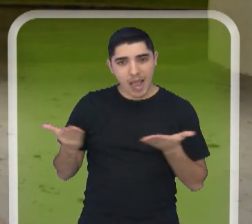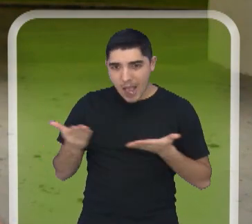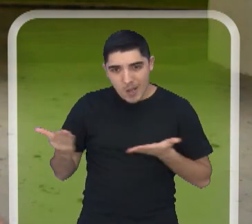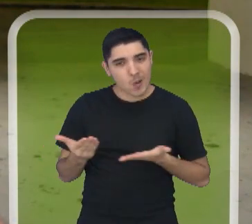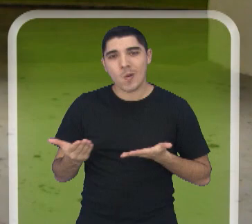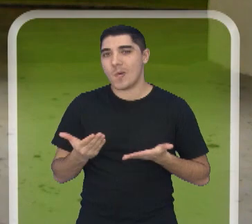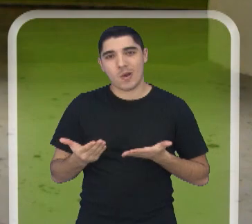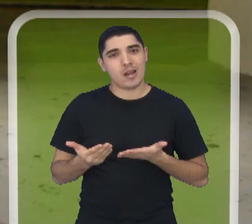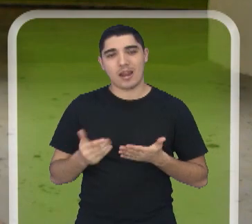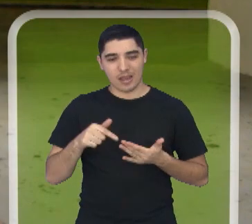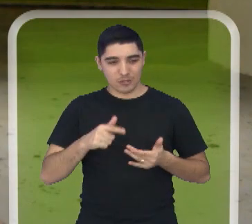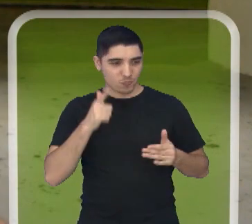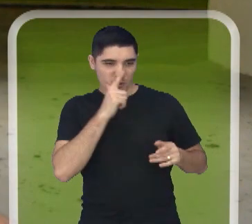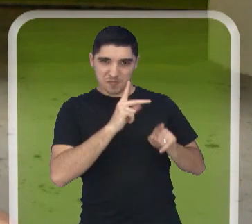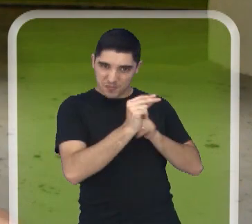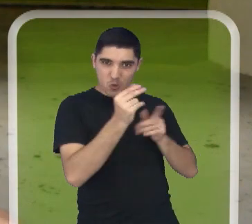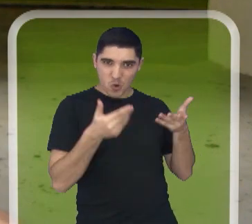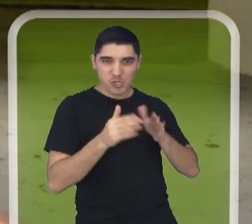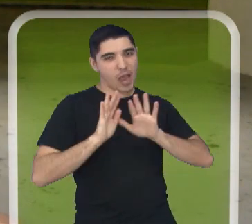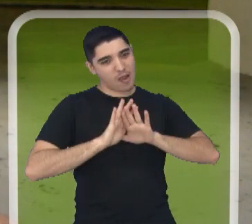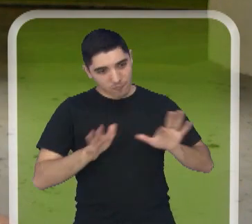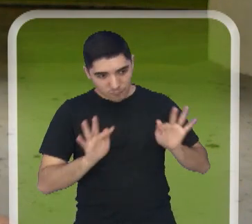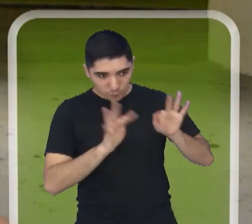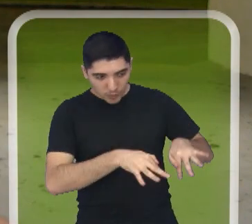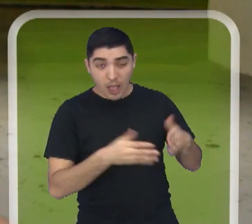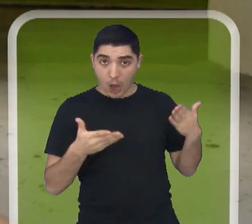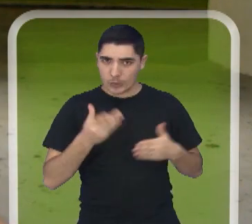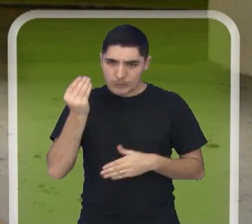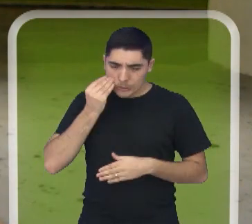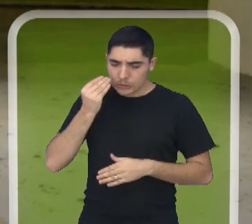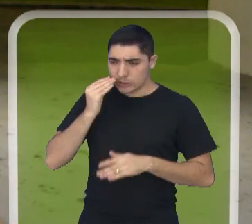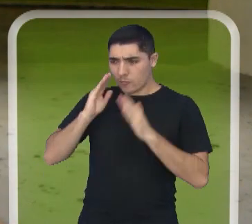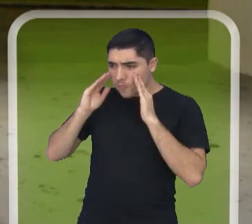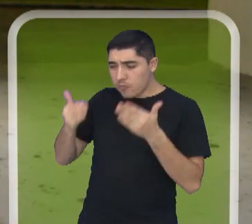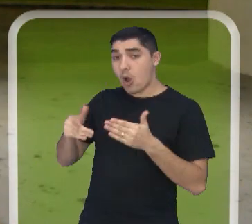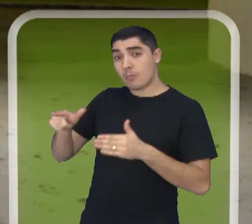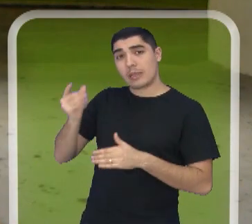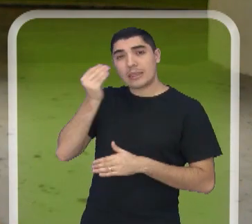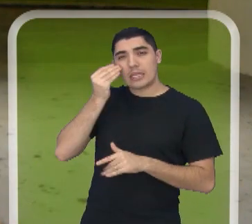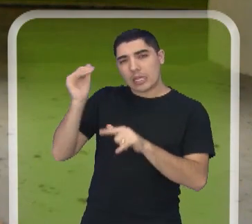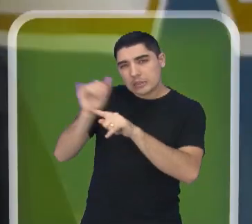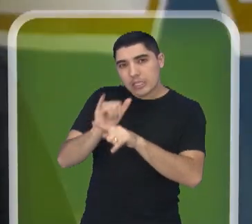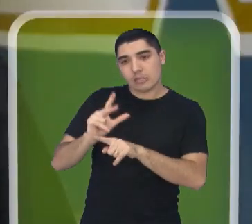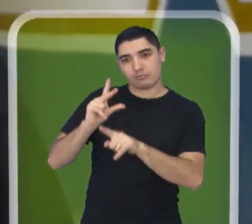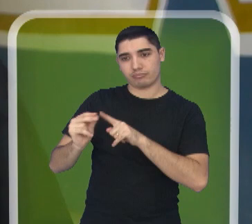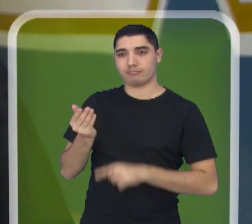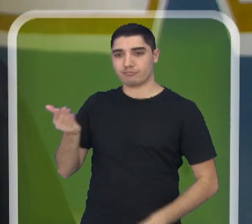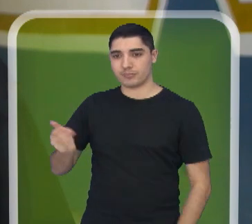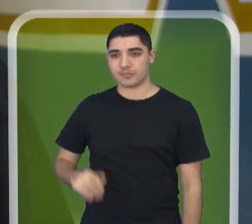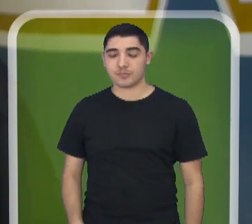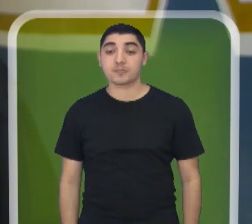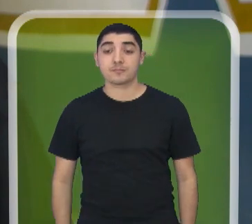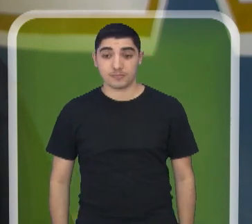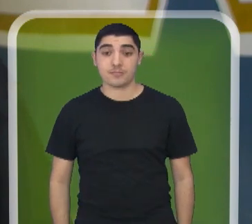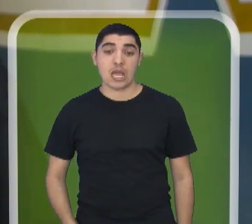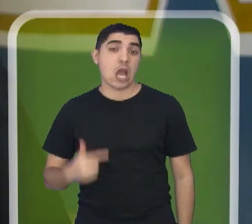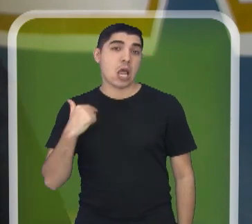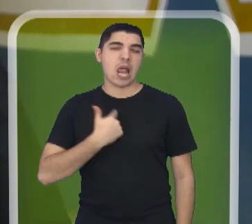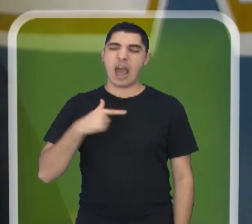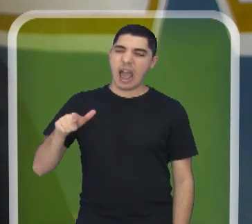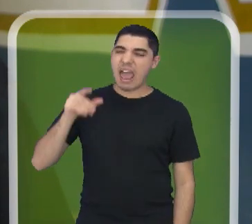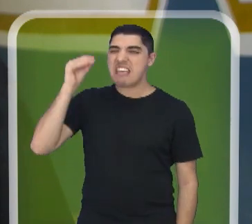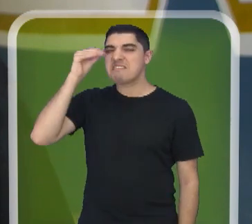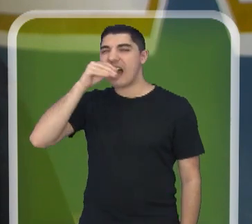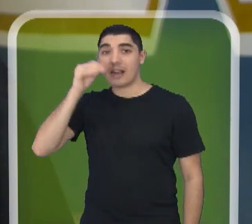já, depois dessa vitória, e começar a trilhar uma estratégia para poder ganhar deles. A gente não pode subestimar o nosso